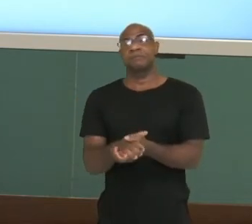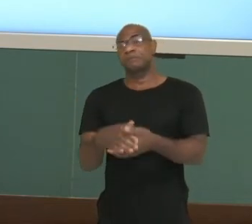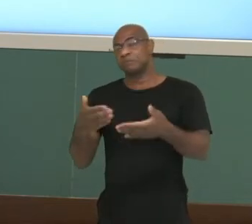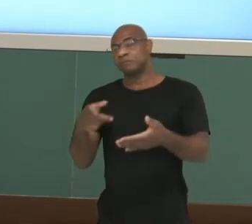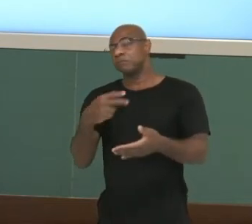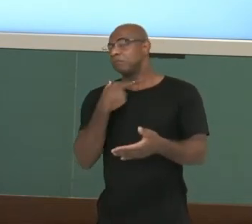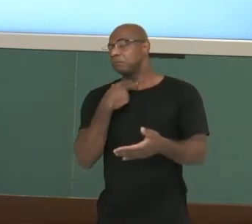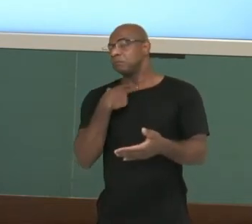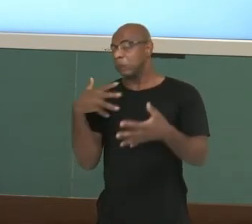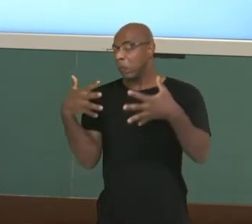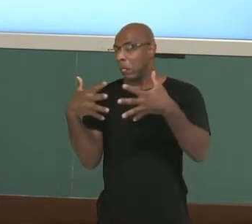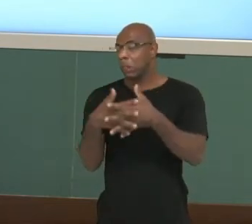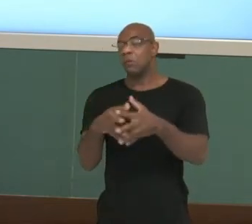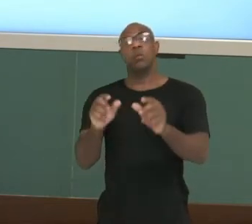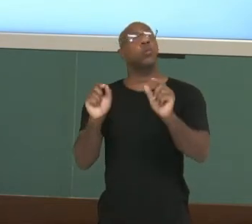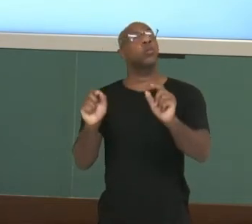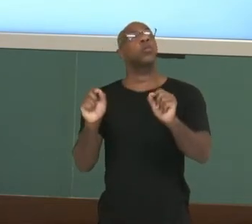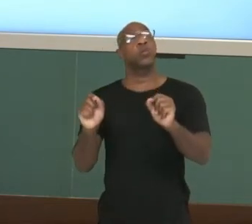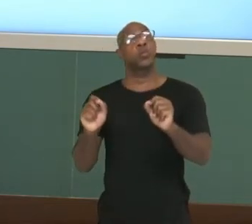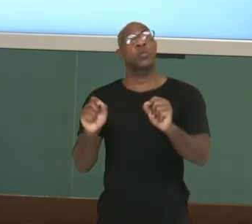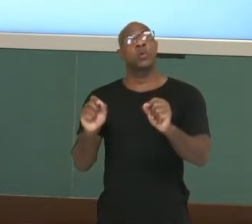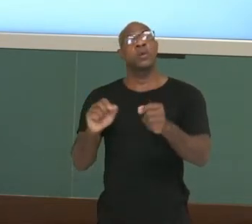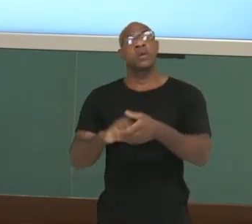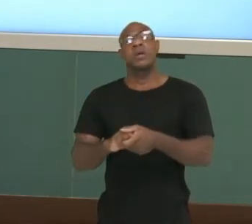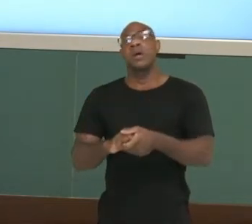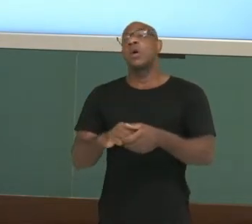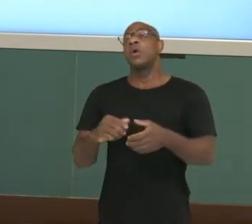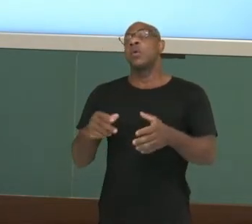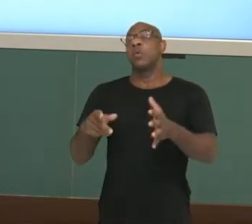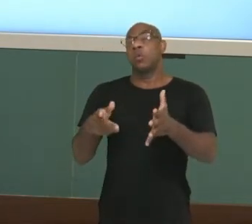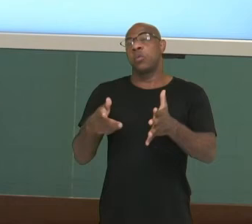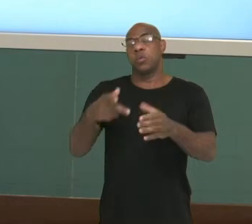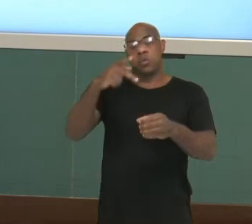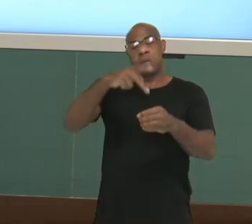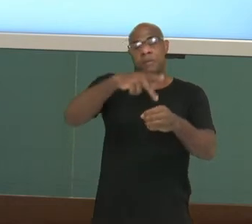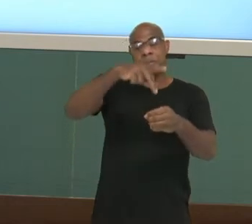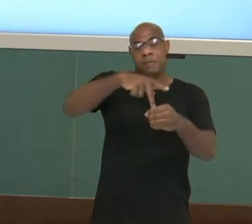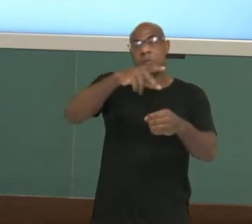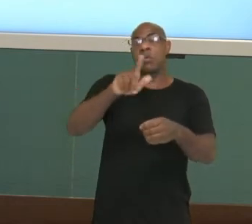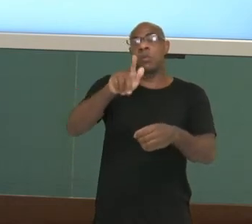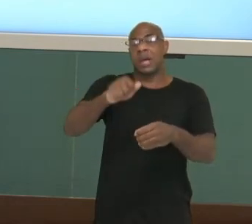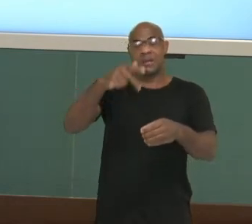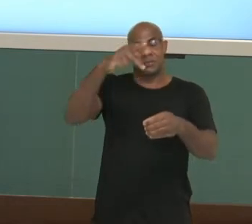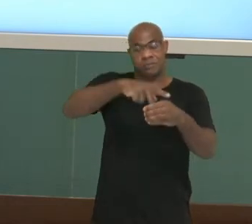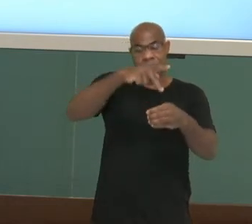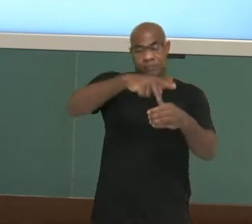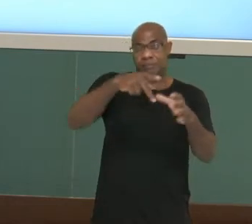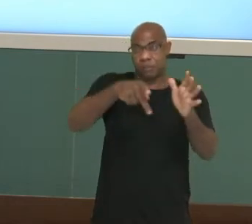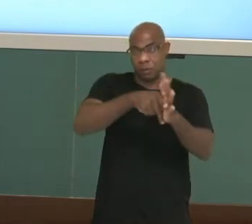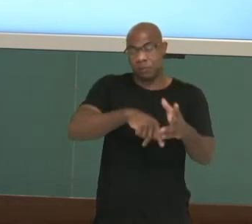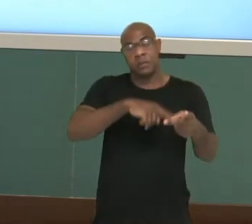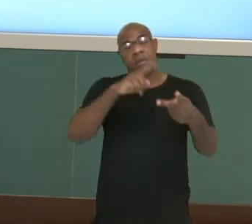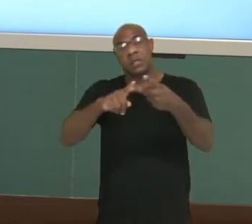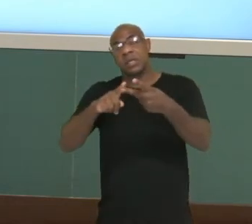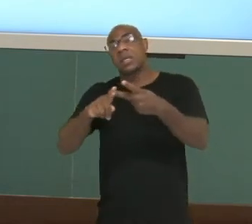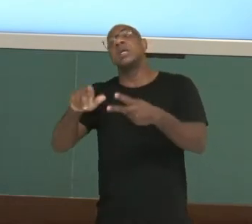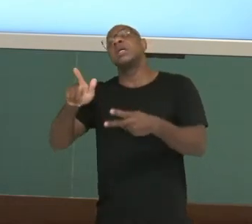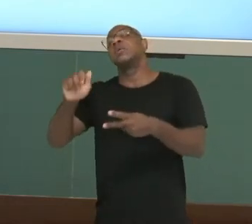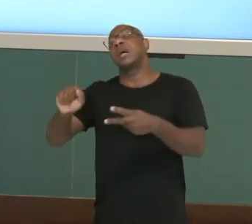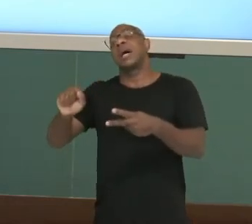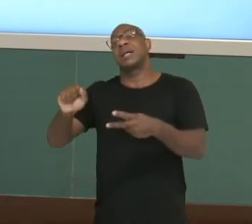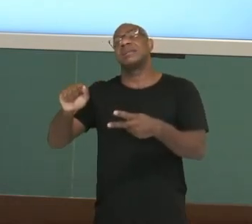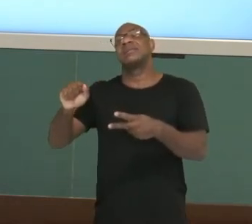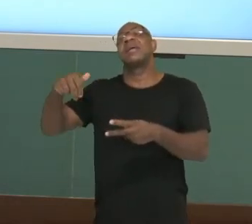pode confundir o gás liquefeito de petróleo, o gás de cozinha, com o gás natural, pois o gás de